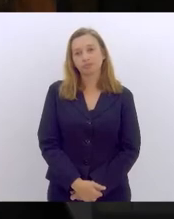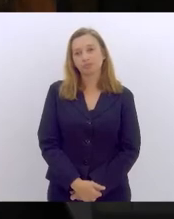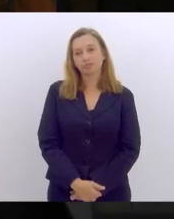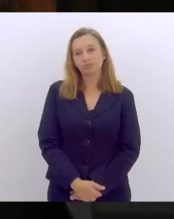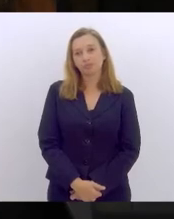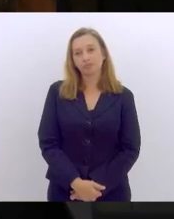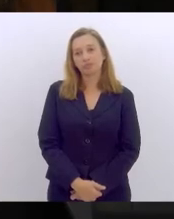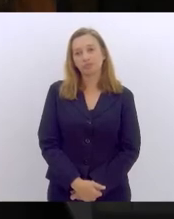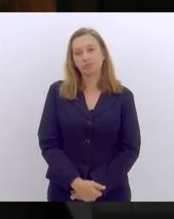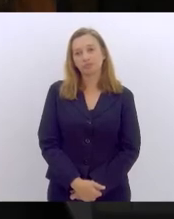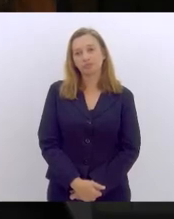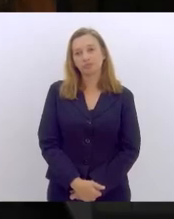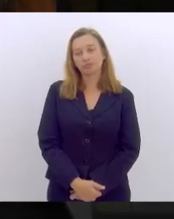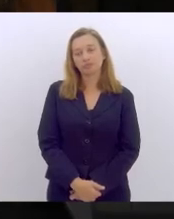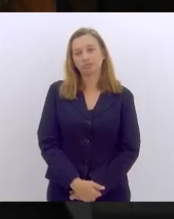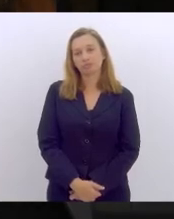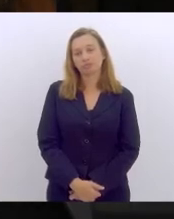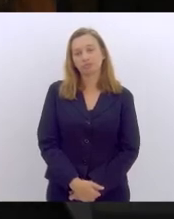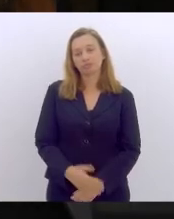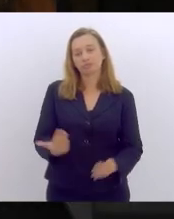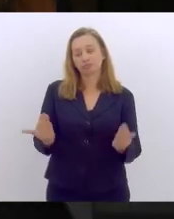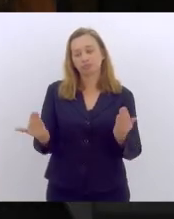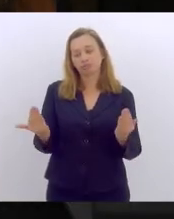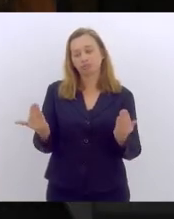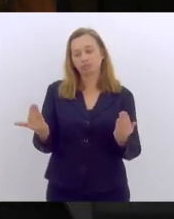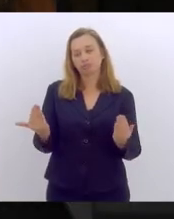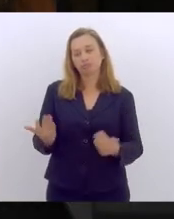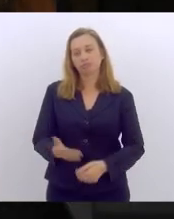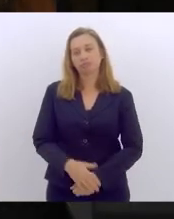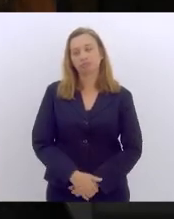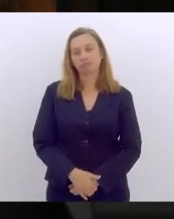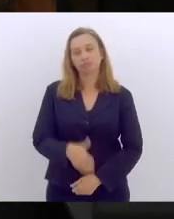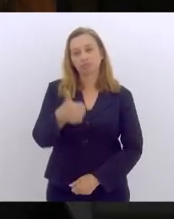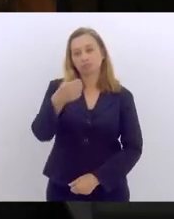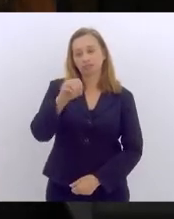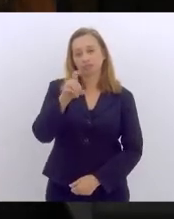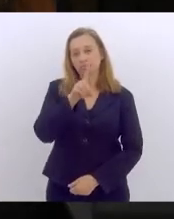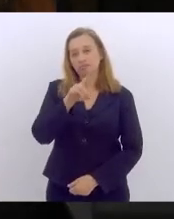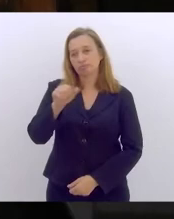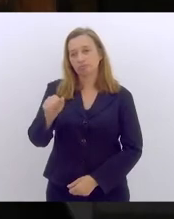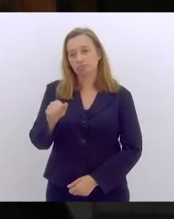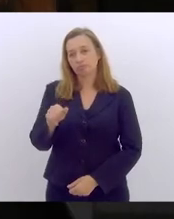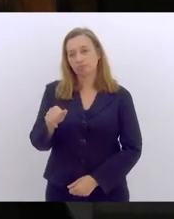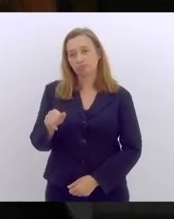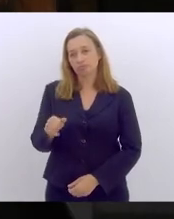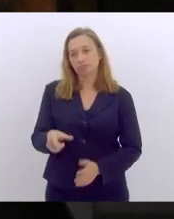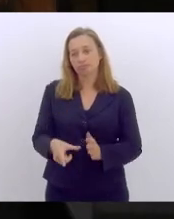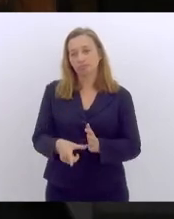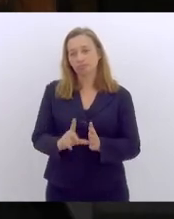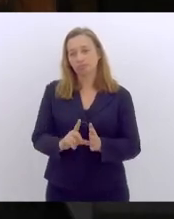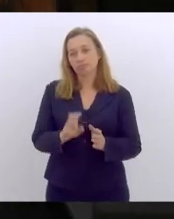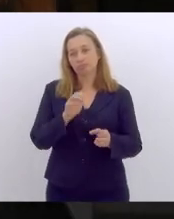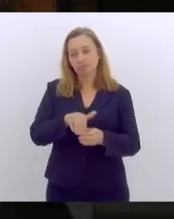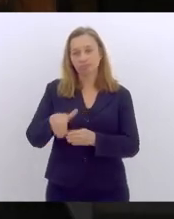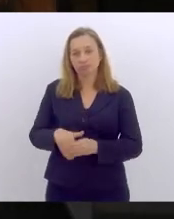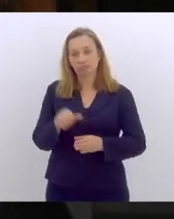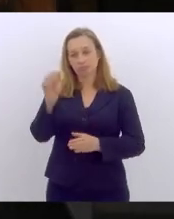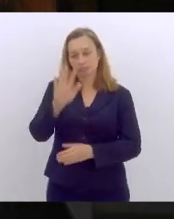os indecisos, há 10 dias das eleições gerais,